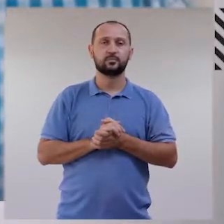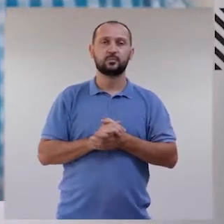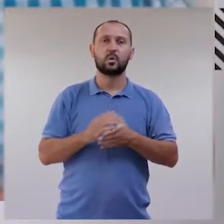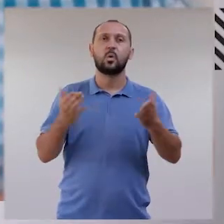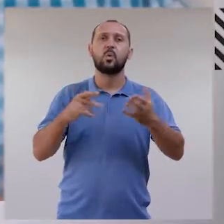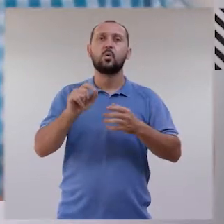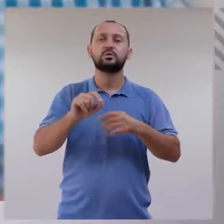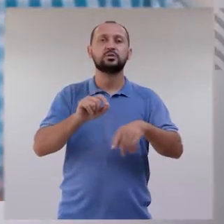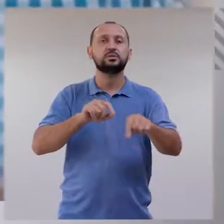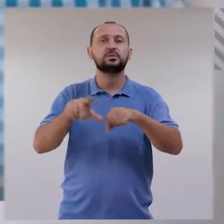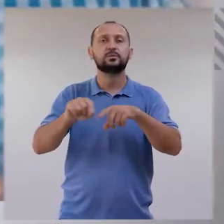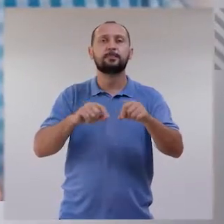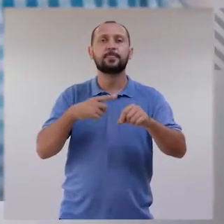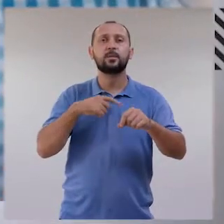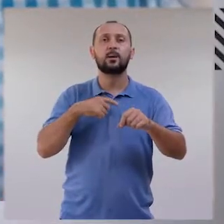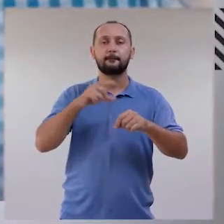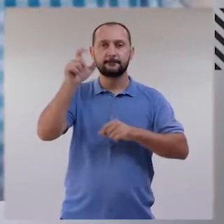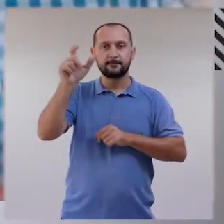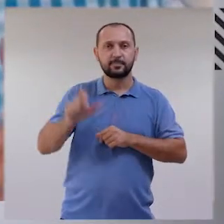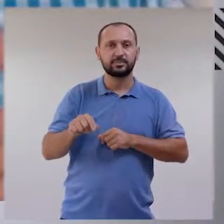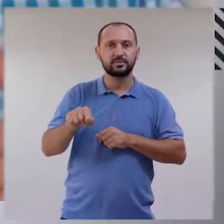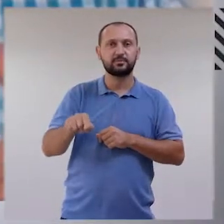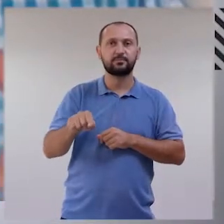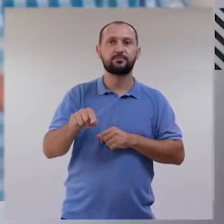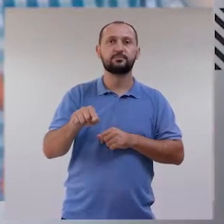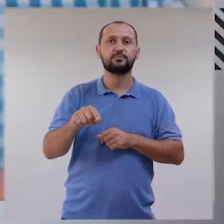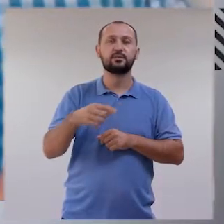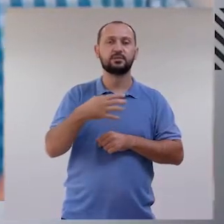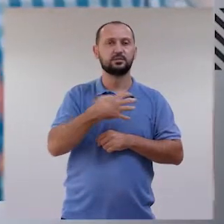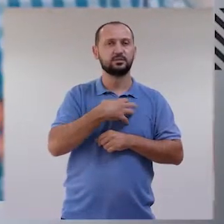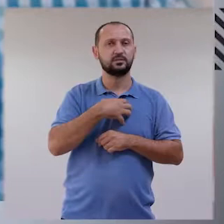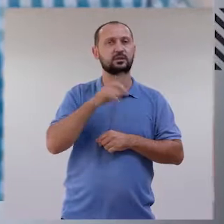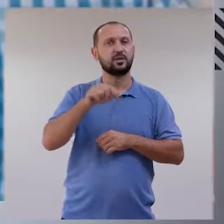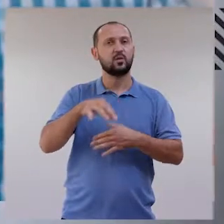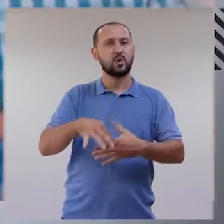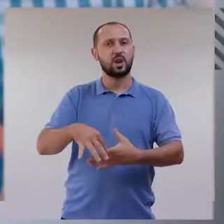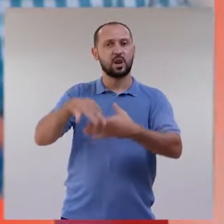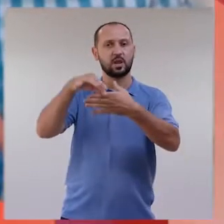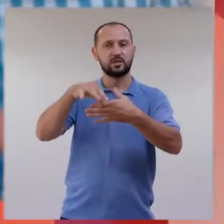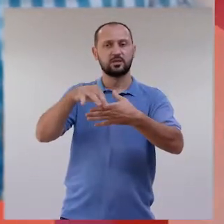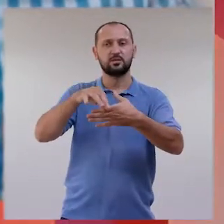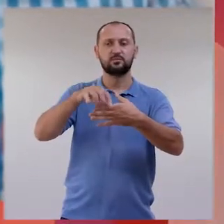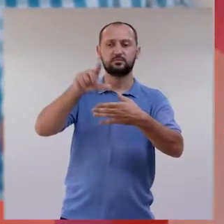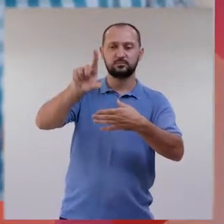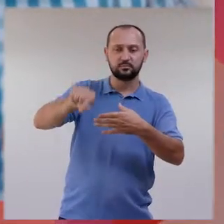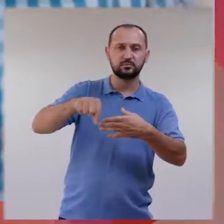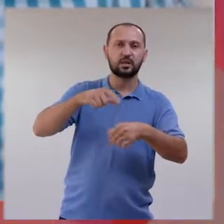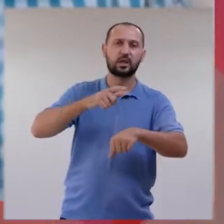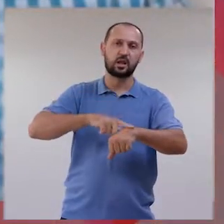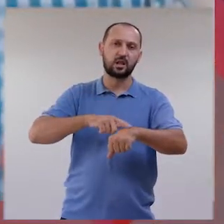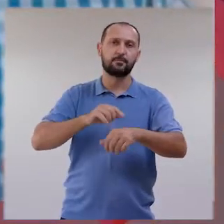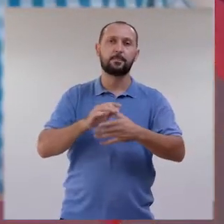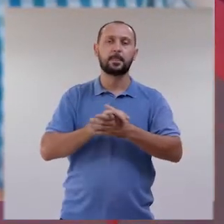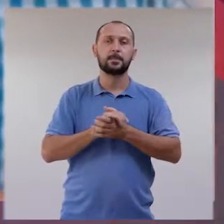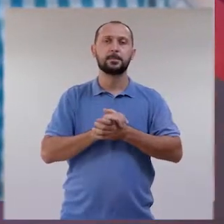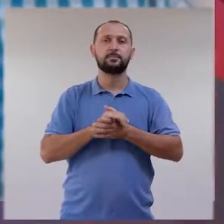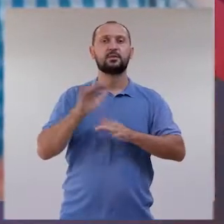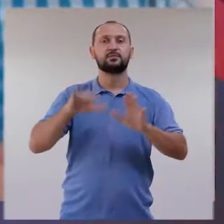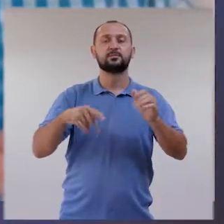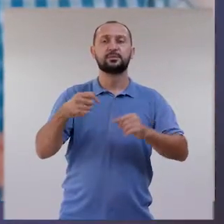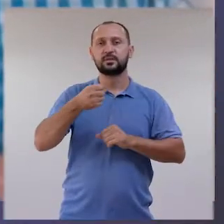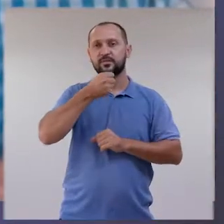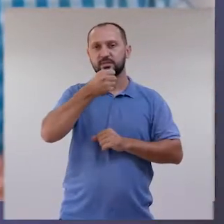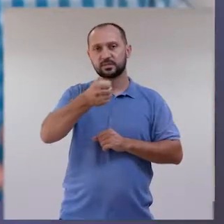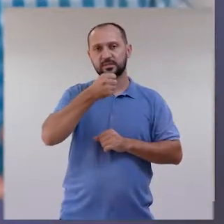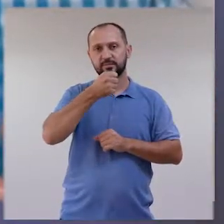Hoje, a gente, vamos dizer, opta por uma pessoa, vamos dizer, que a gente sente que é o líder ali, familiar no momento. Muitas